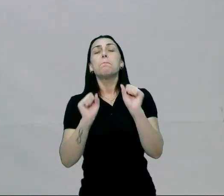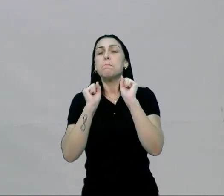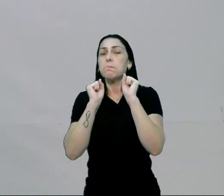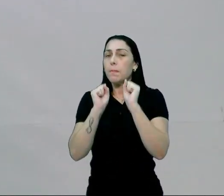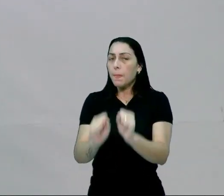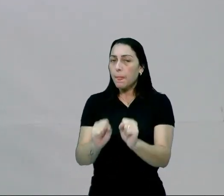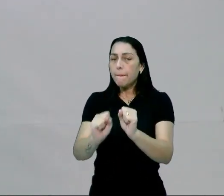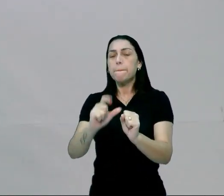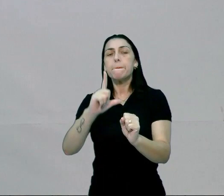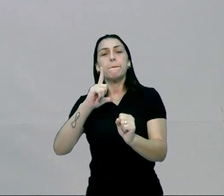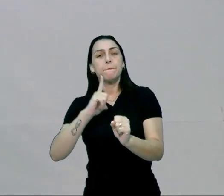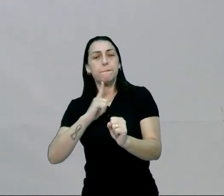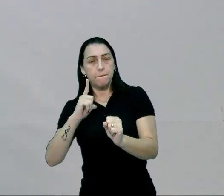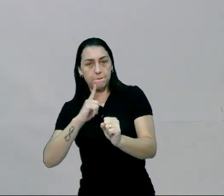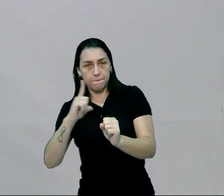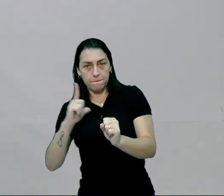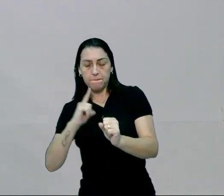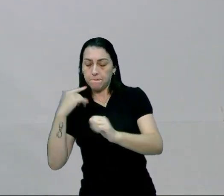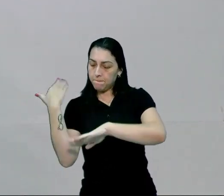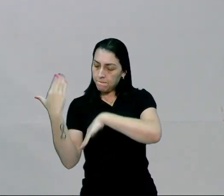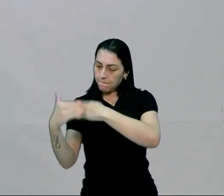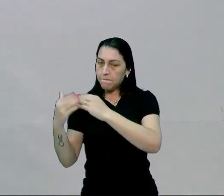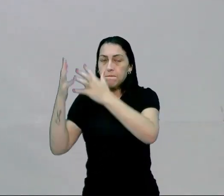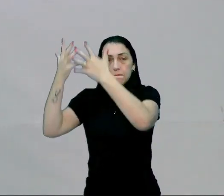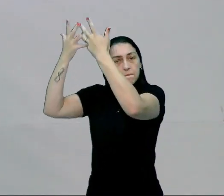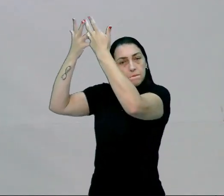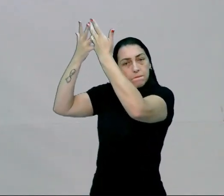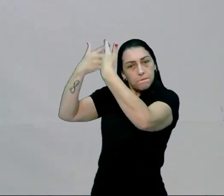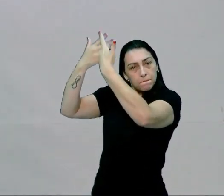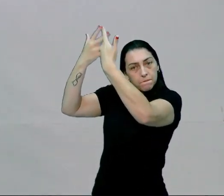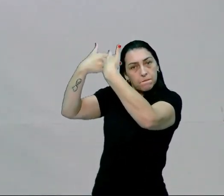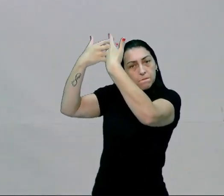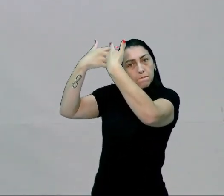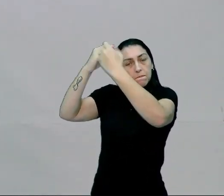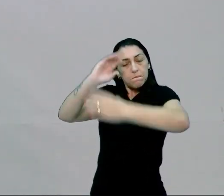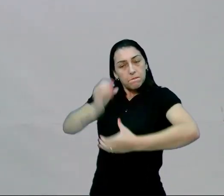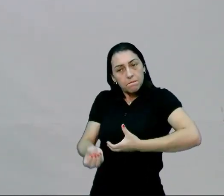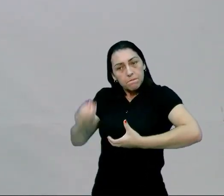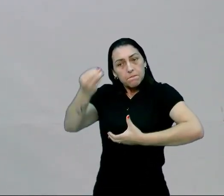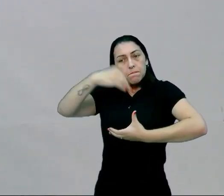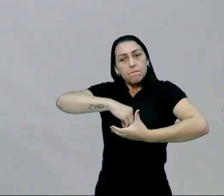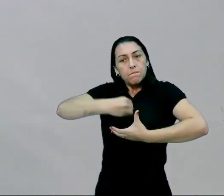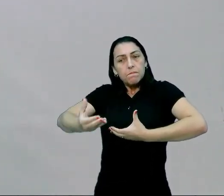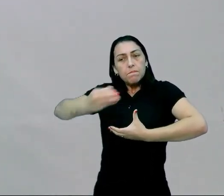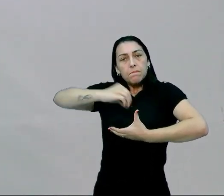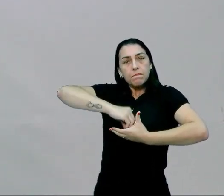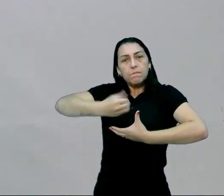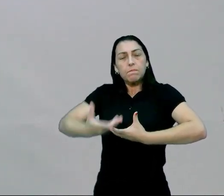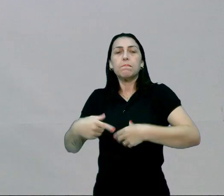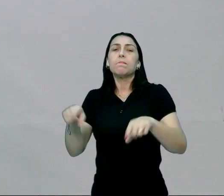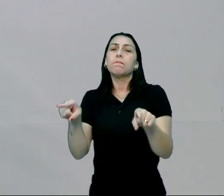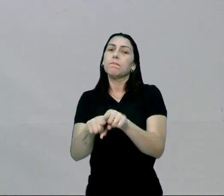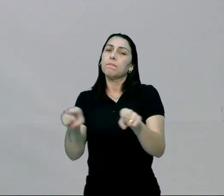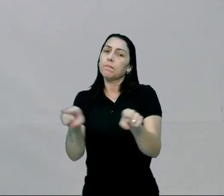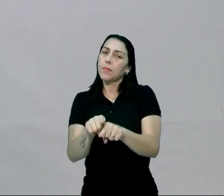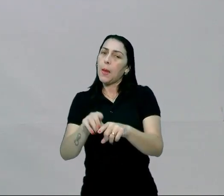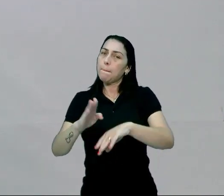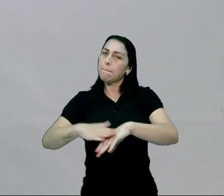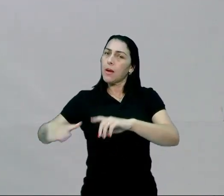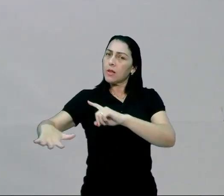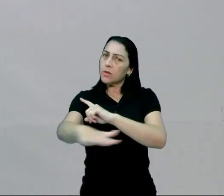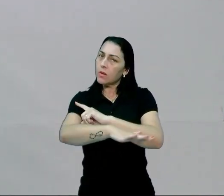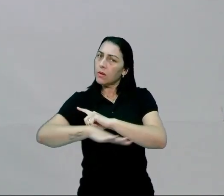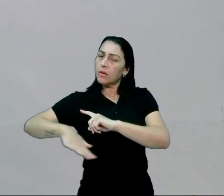possa ter desenvolvimento cognitivo, atitudinal, no aspecto do ser, essa parte um pouco mais social,